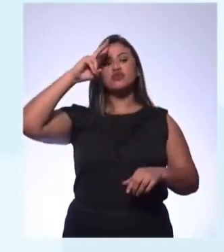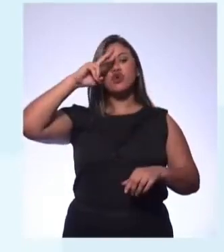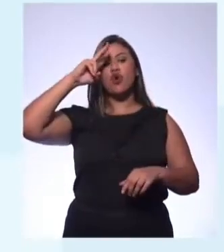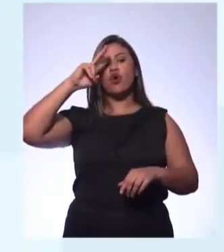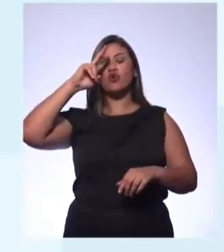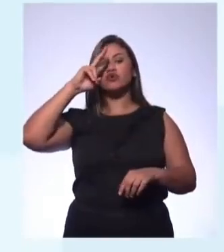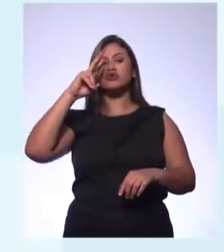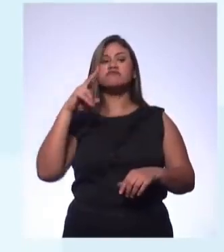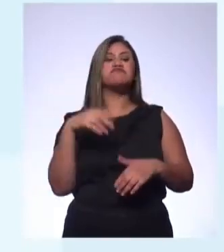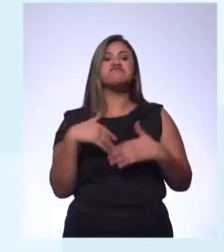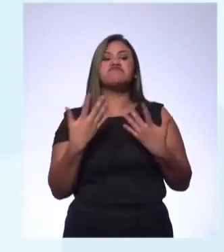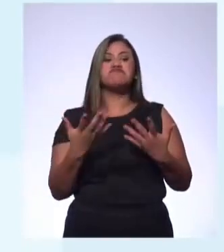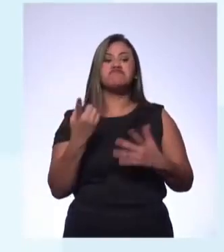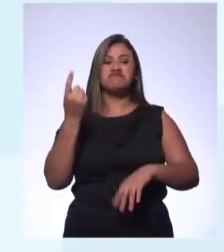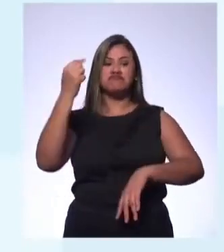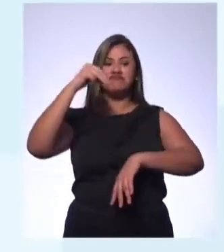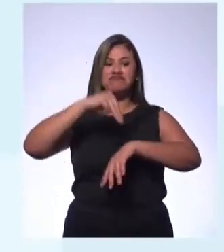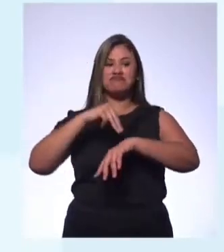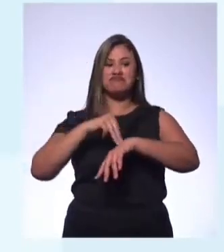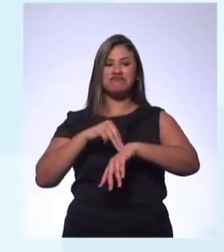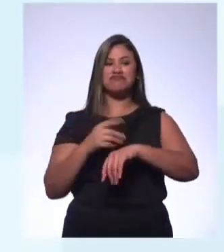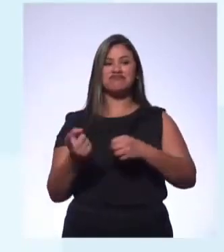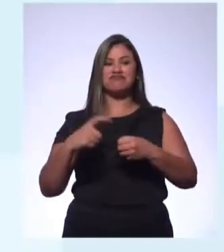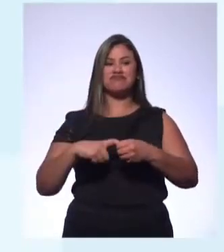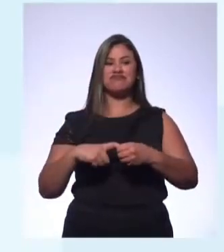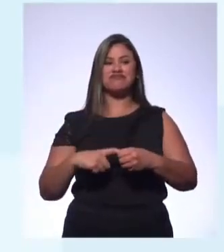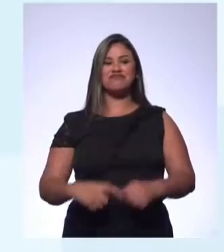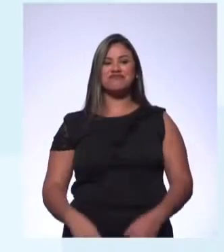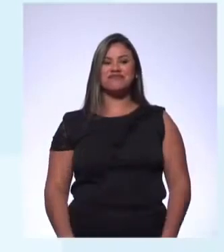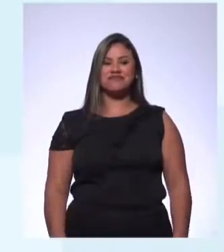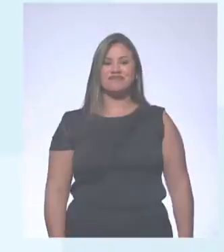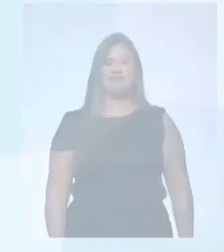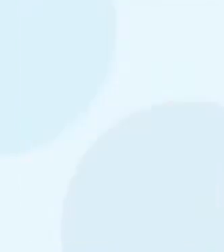em contato com histórias? 1 minuto e já voltamos.